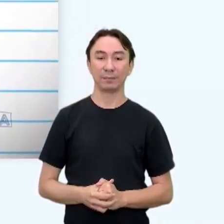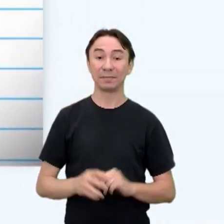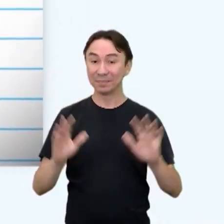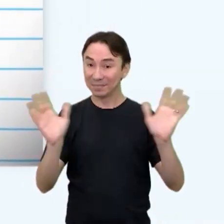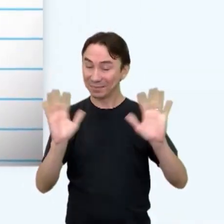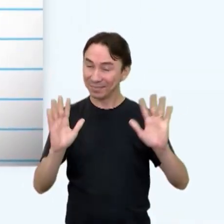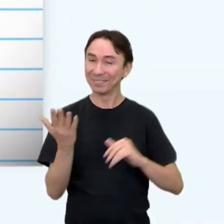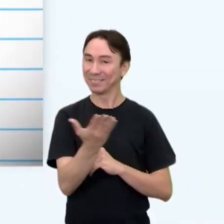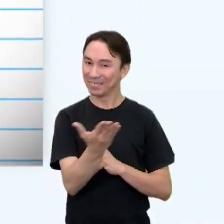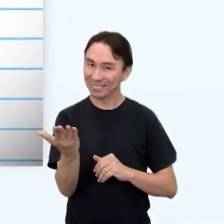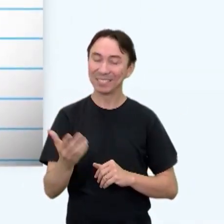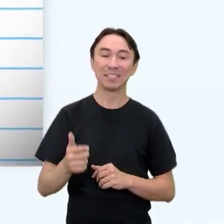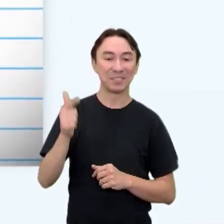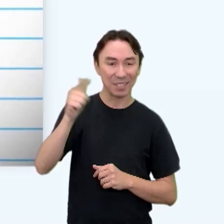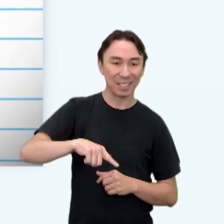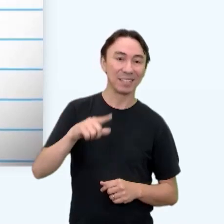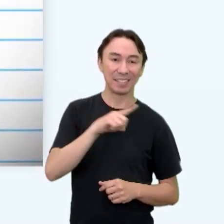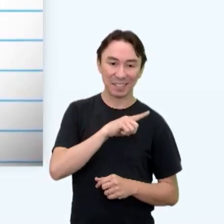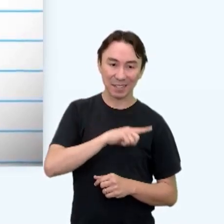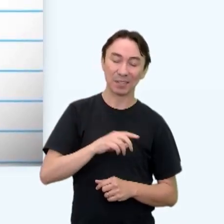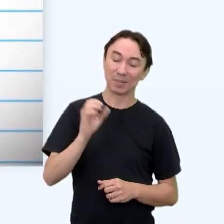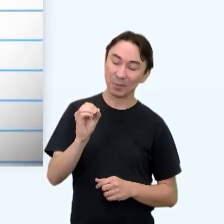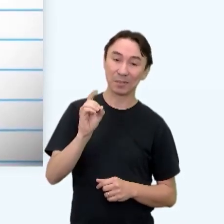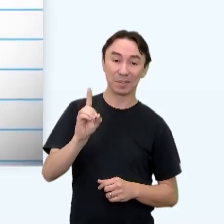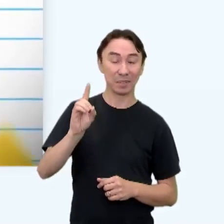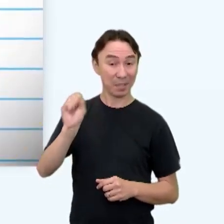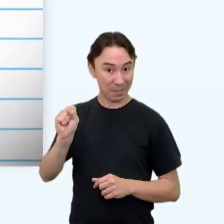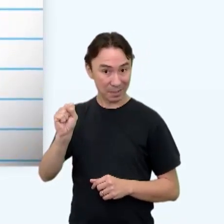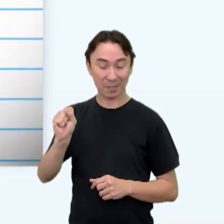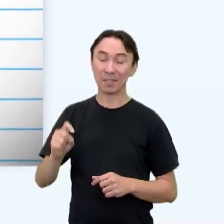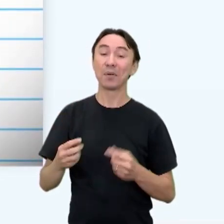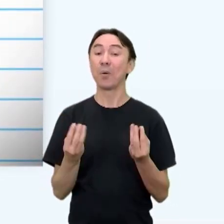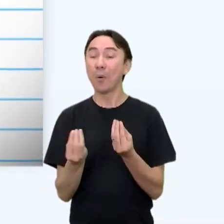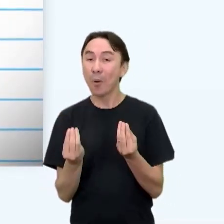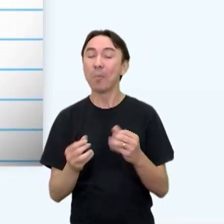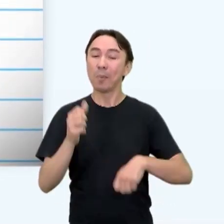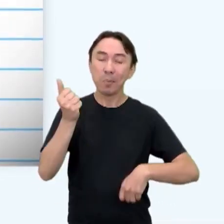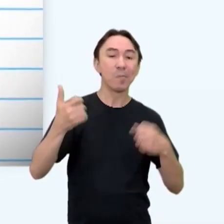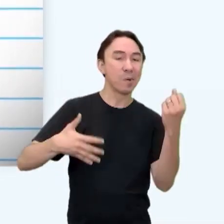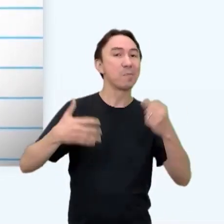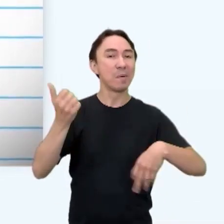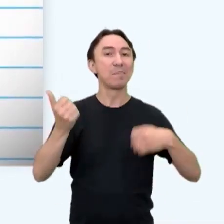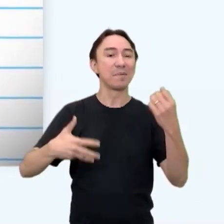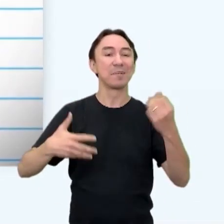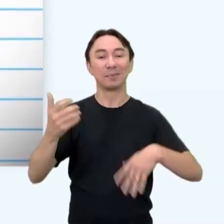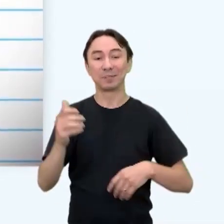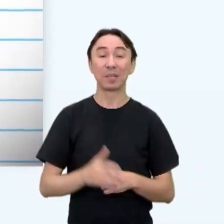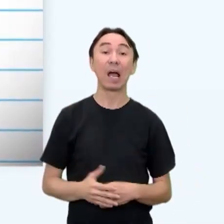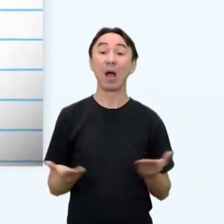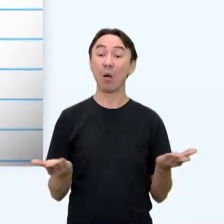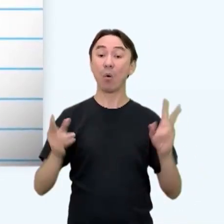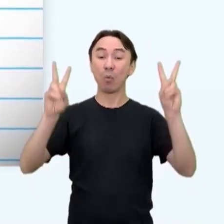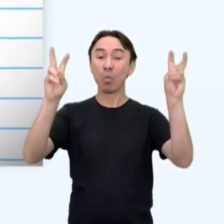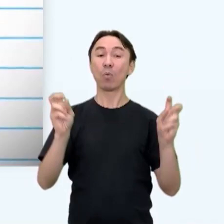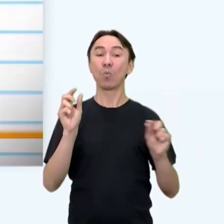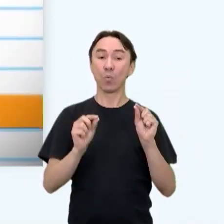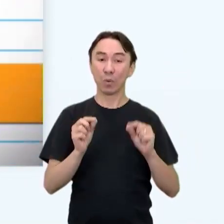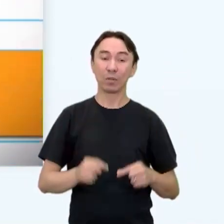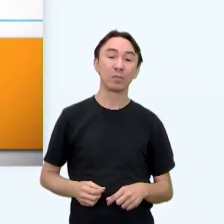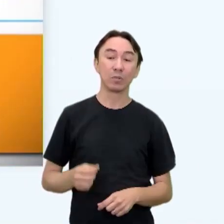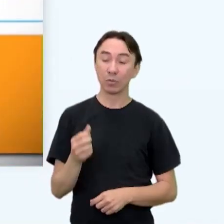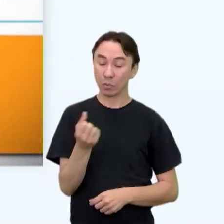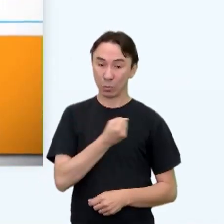Olá, sejam bem-vindos à série especial do IBGE Explica sobre os Objetivos de Desenvolvimento Sustentável. O assunto agora é o objetivo número